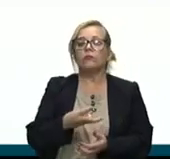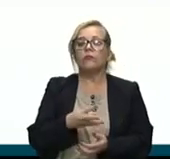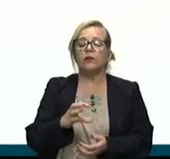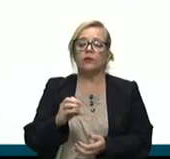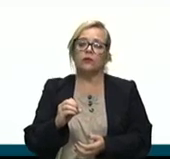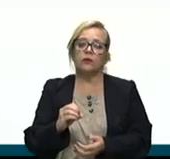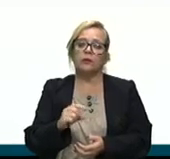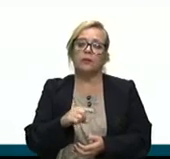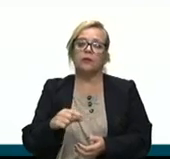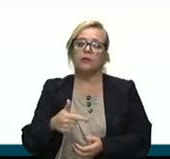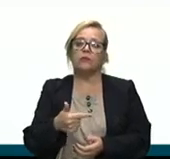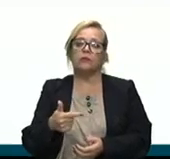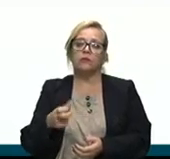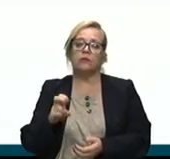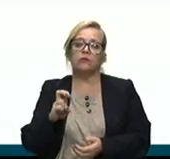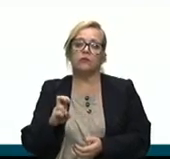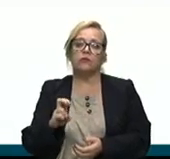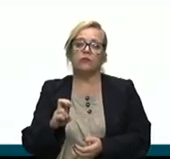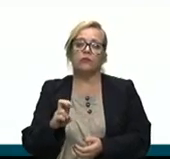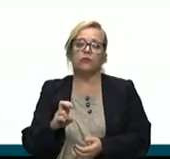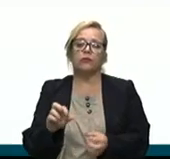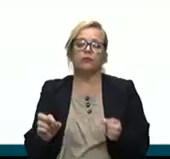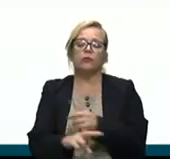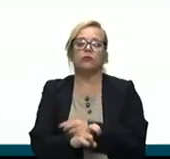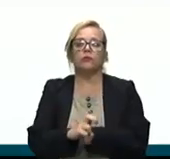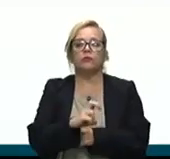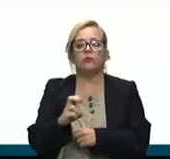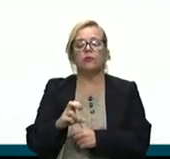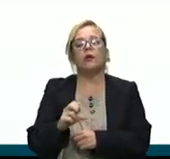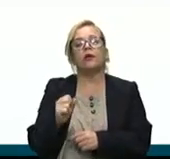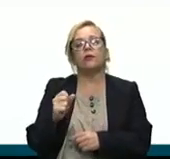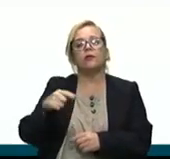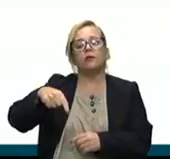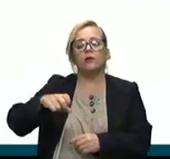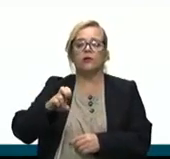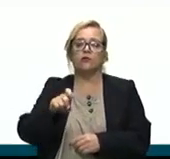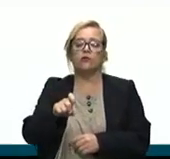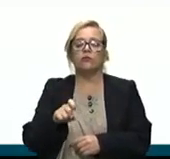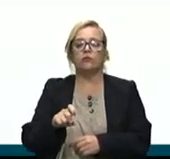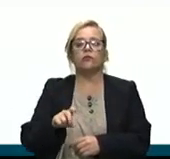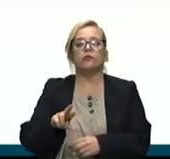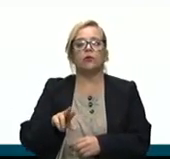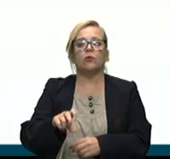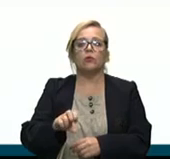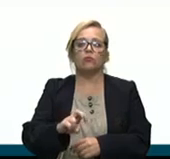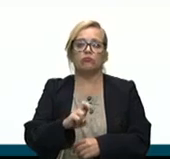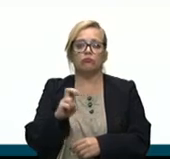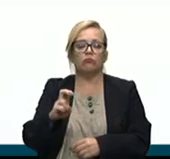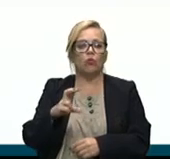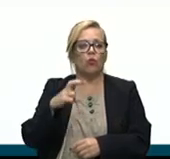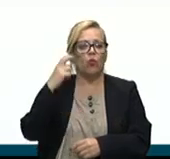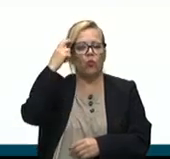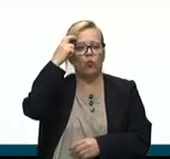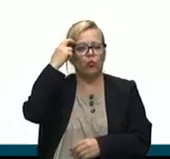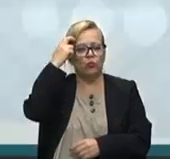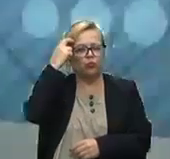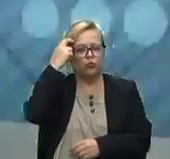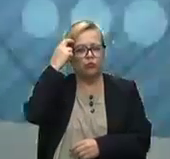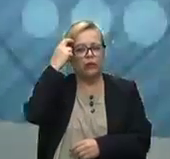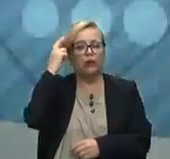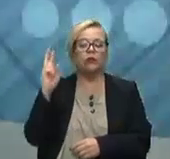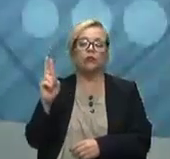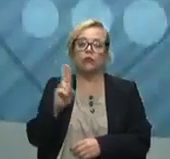menos 25, 5. Então, SQ de x é igual a 5. O raciocínio que nós vamos utilizar